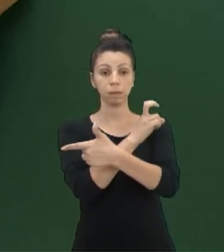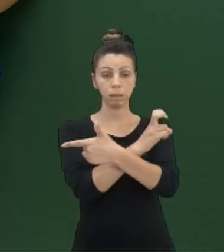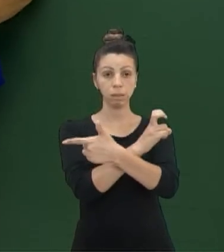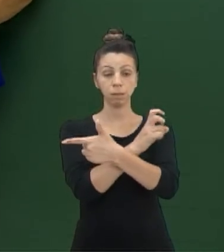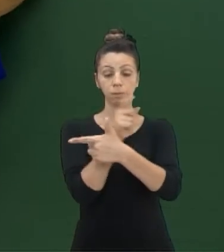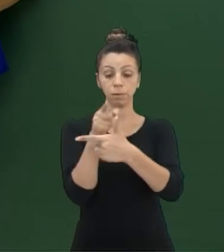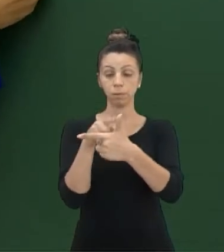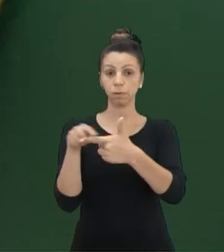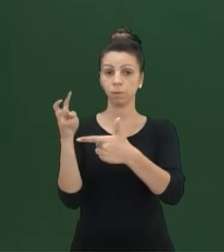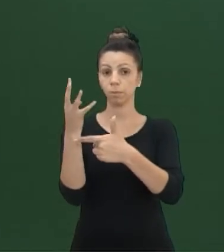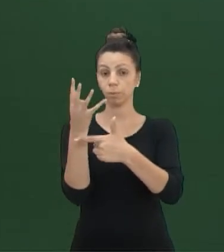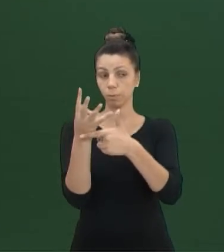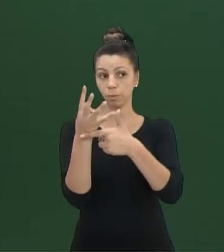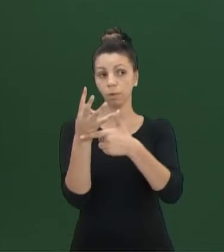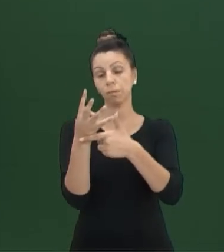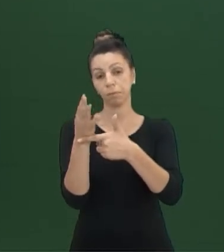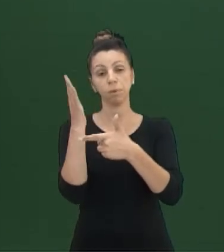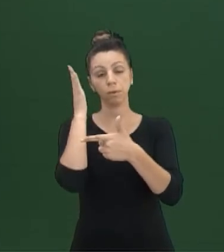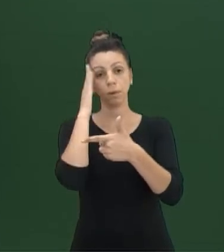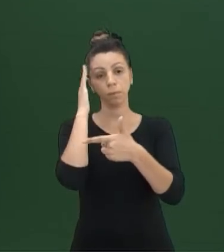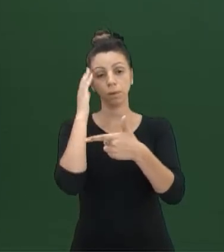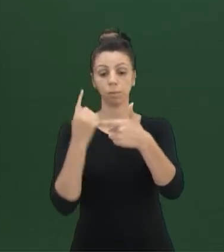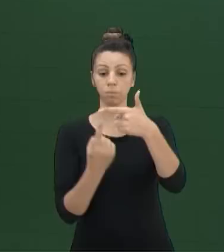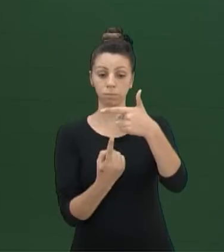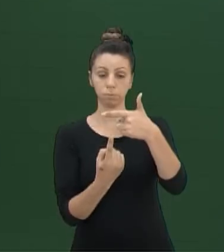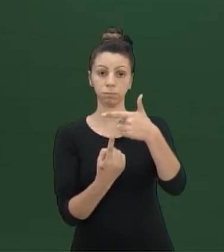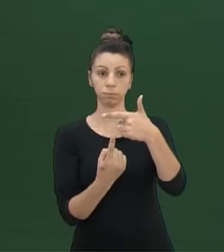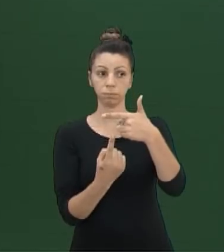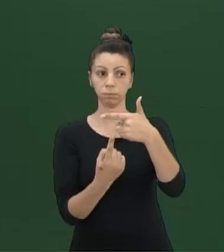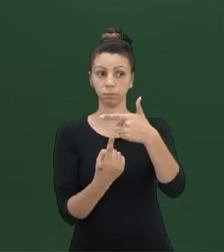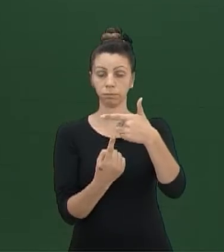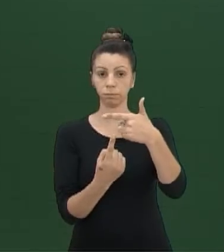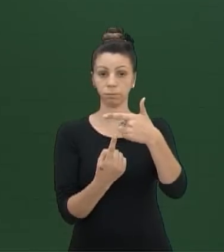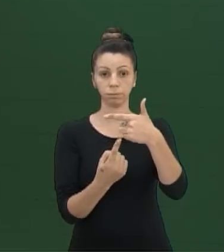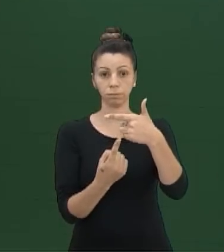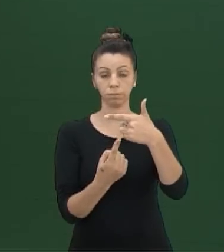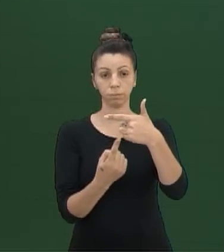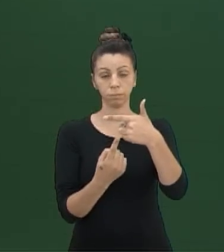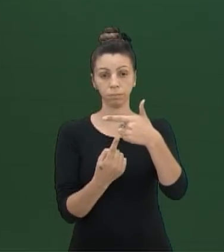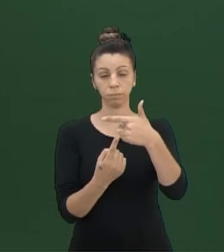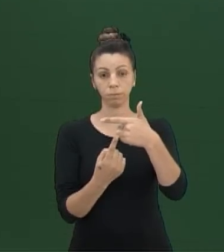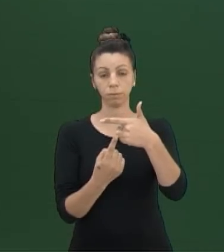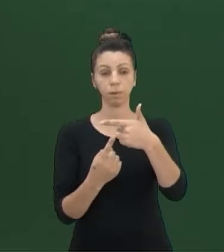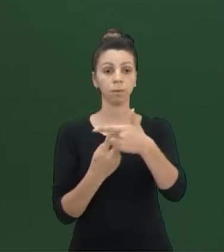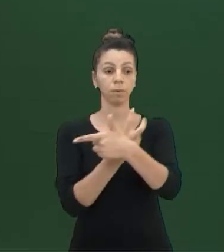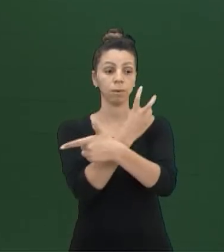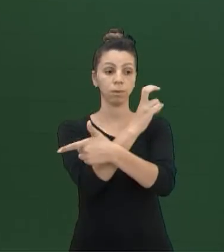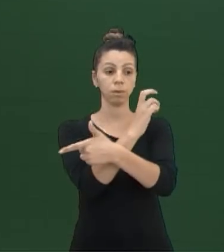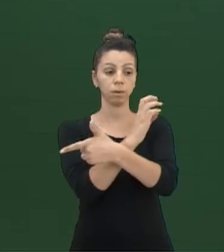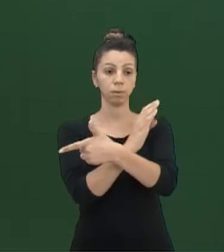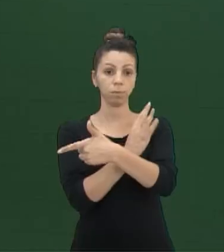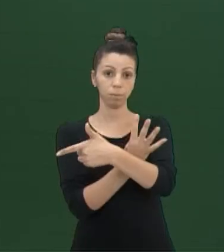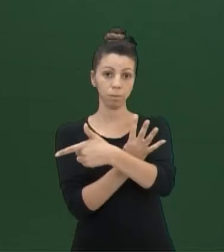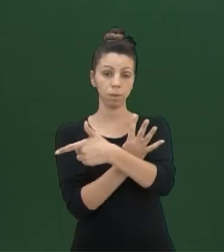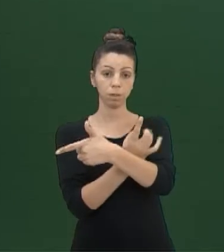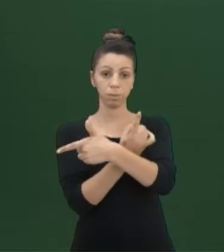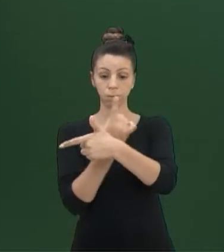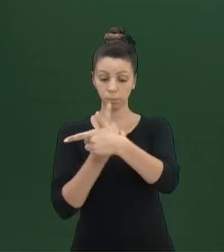do 4? A gente já sabe que é o 1. Fazendo a continha, 5 menos 4, a gente vai achar o